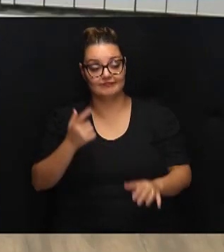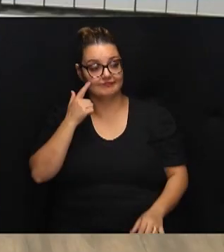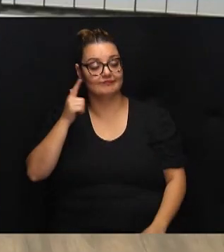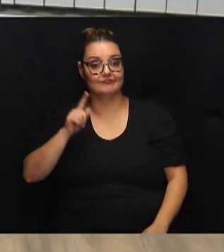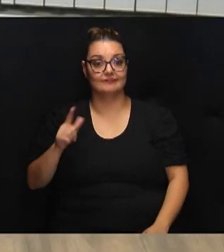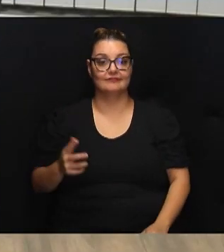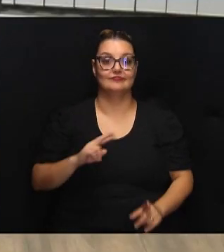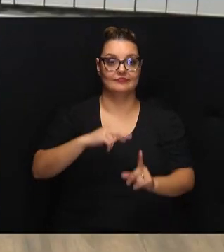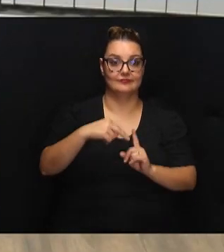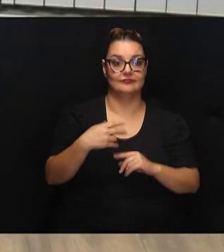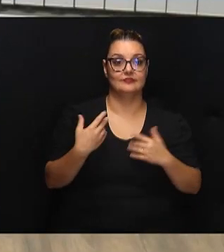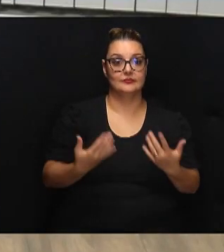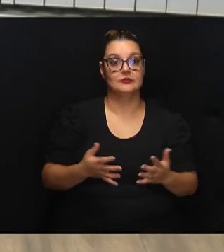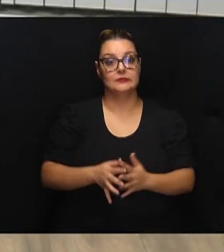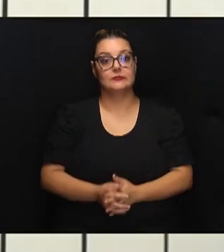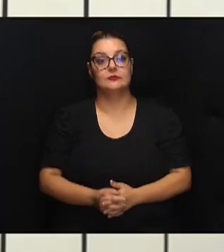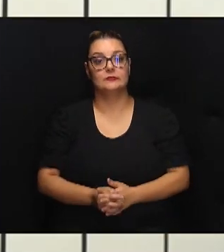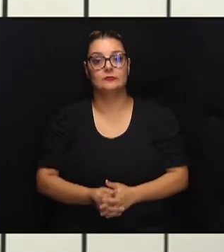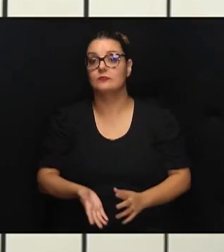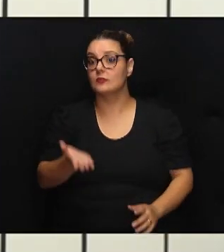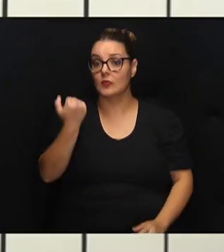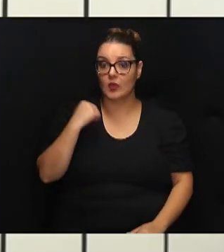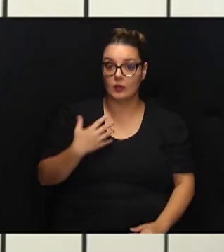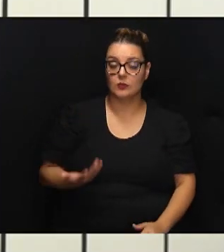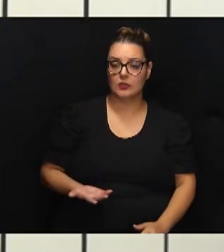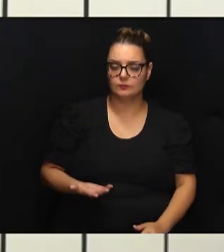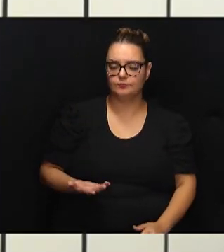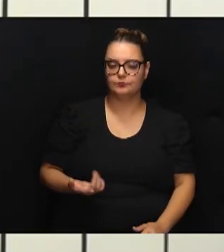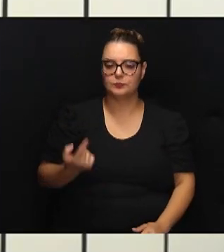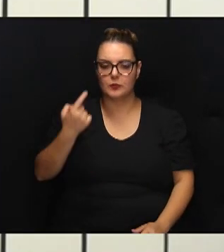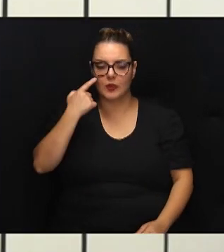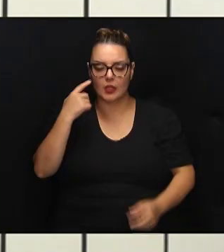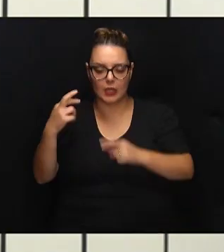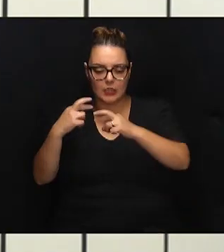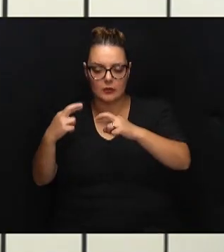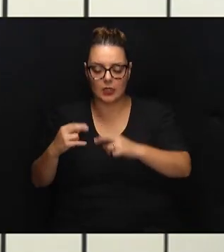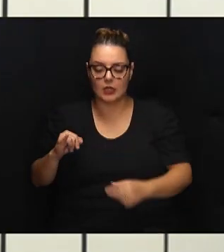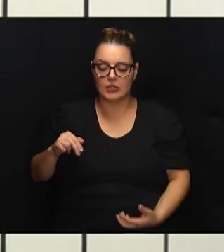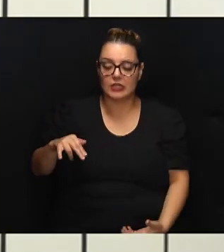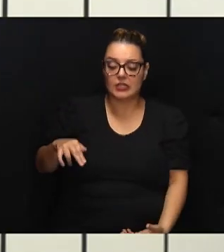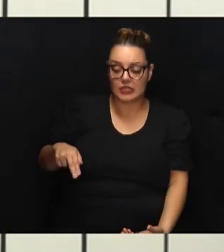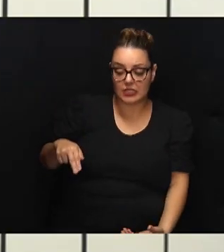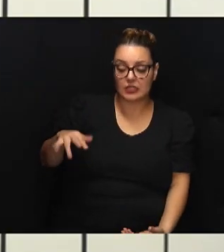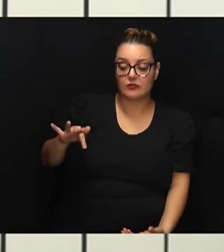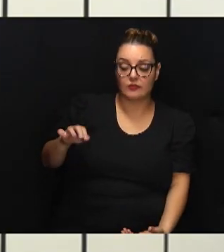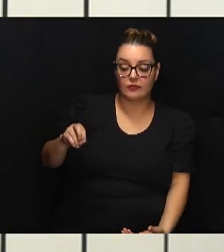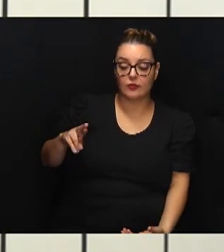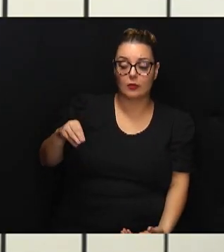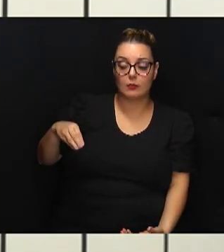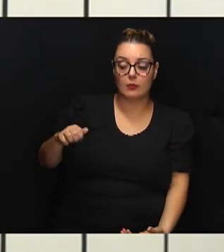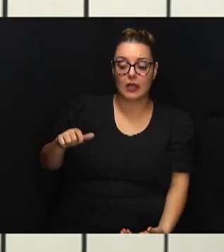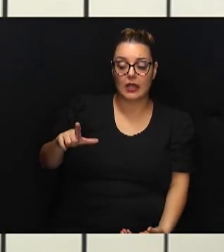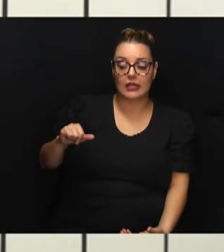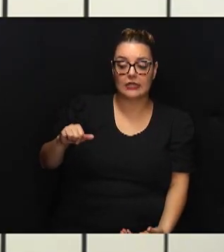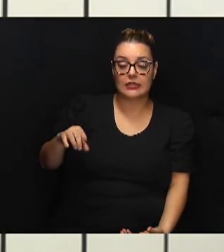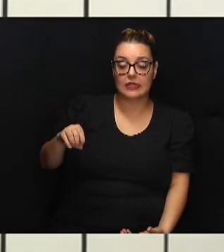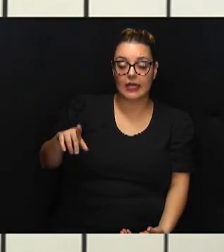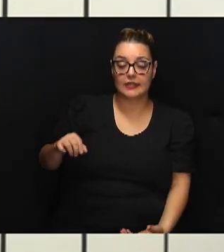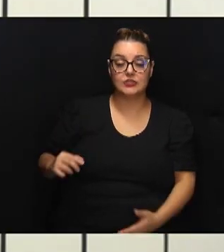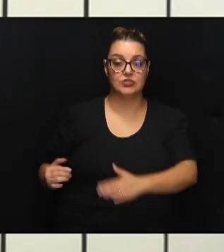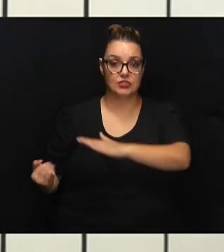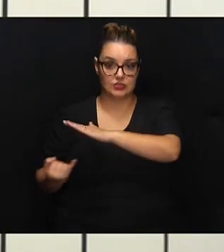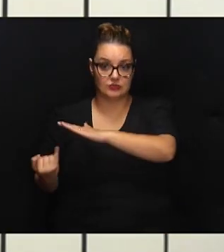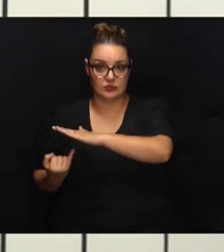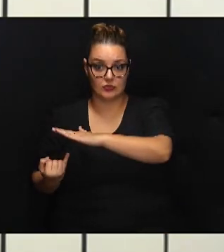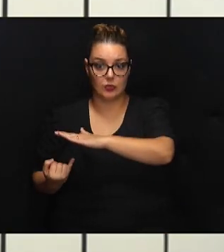seu ponto de vista, né? Vamos lá, gente. Olha, analisando a informalidade por grupos étnicos, tá? Os